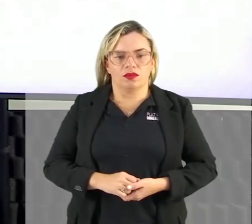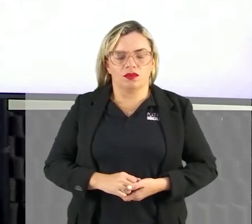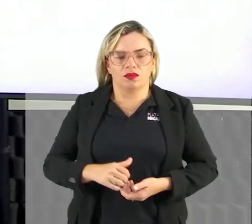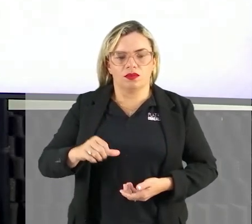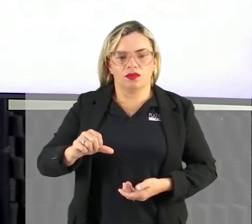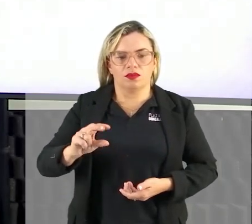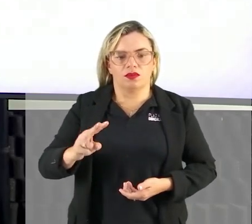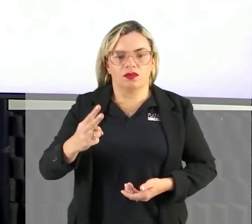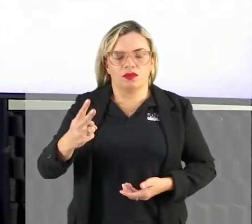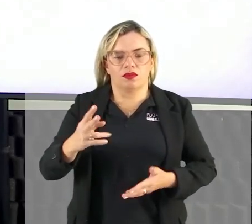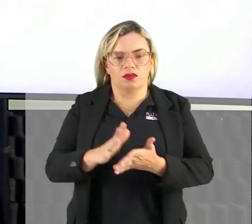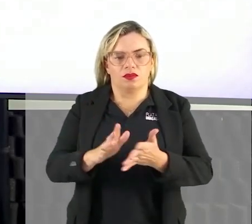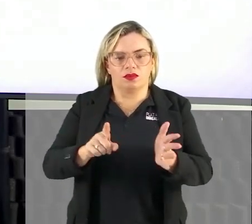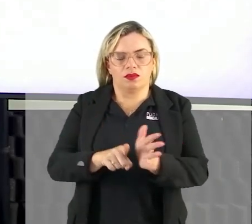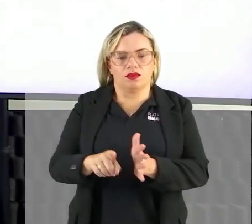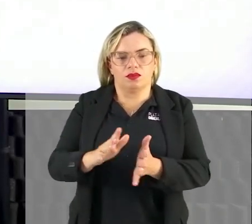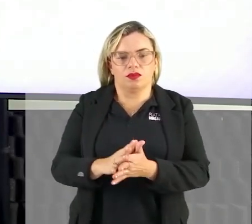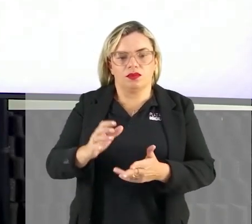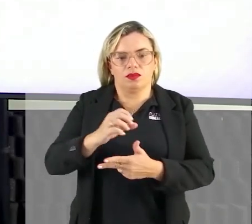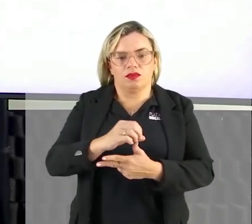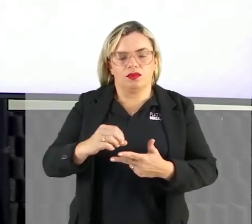Questão 92, né? Enem